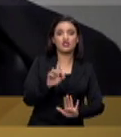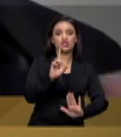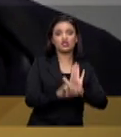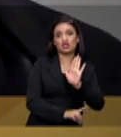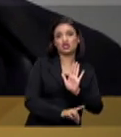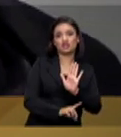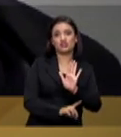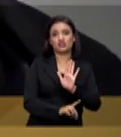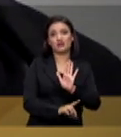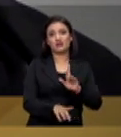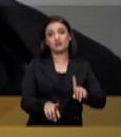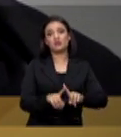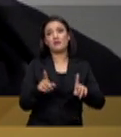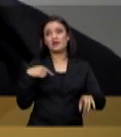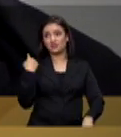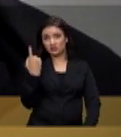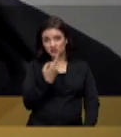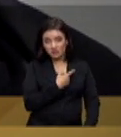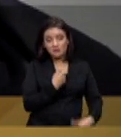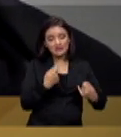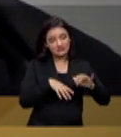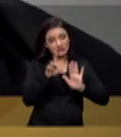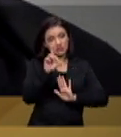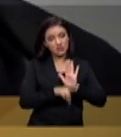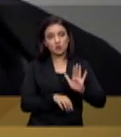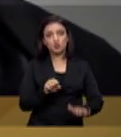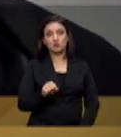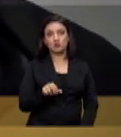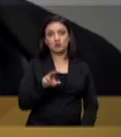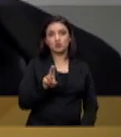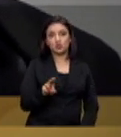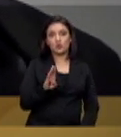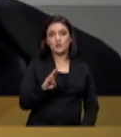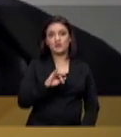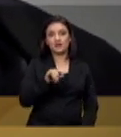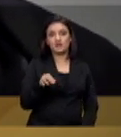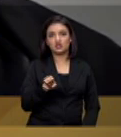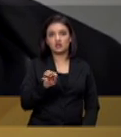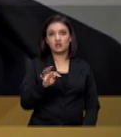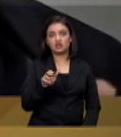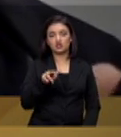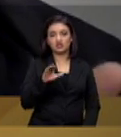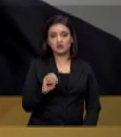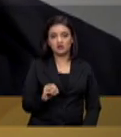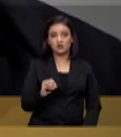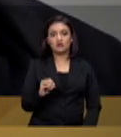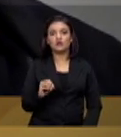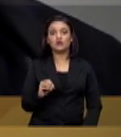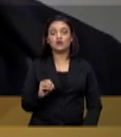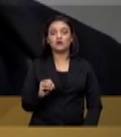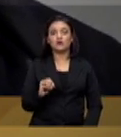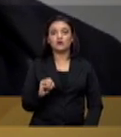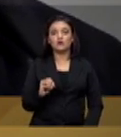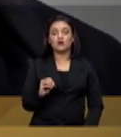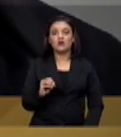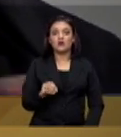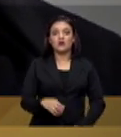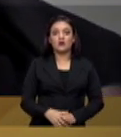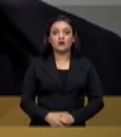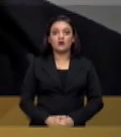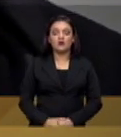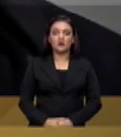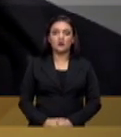nós precisamos da categoria de direito subjetivo para descrevermos o que se vai, o